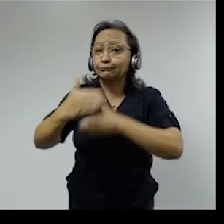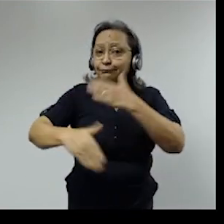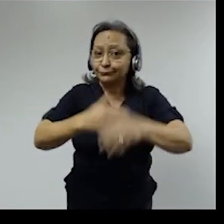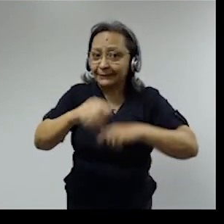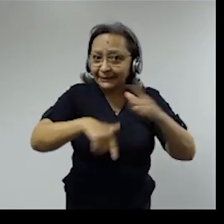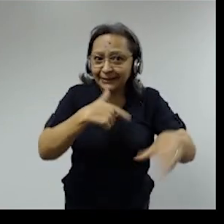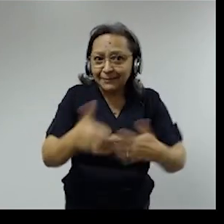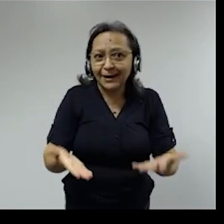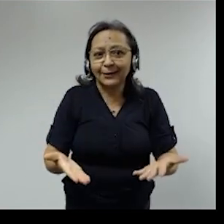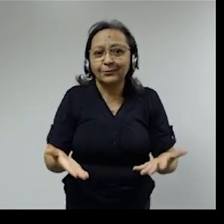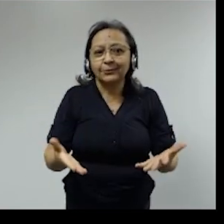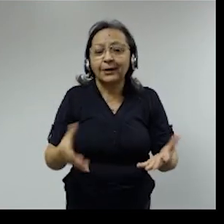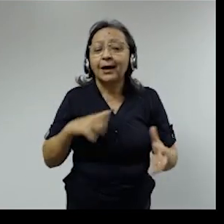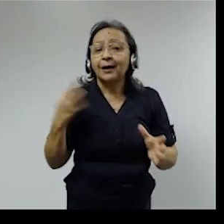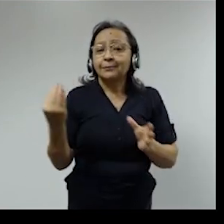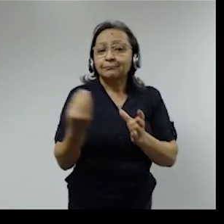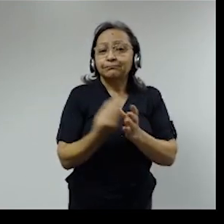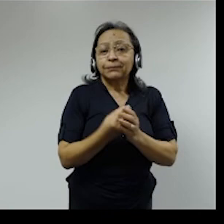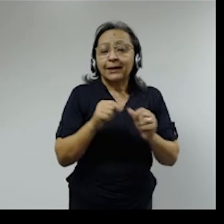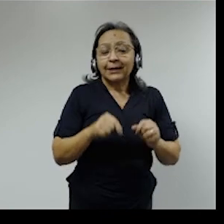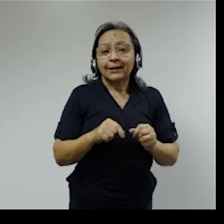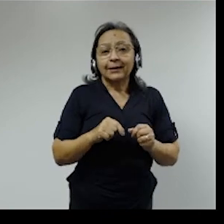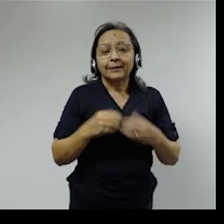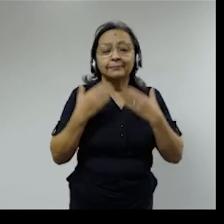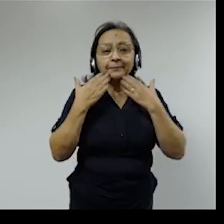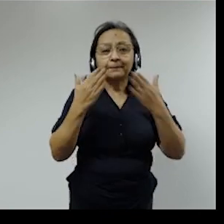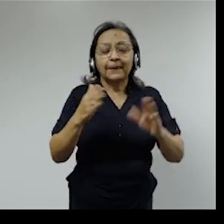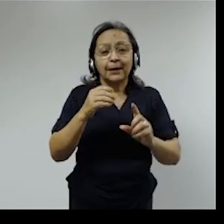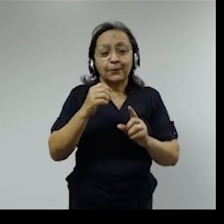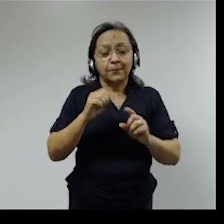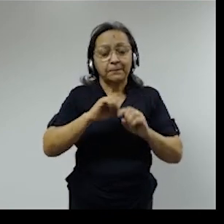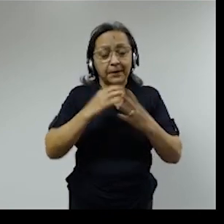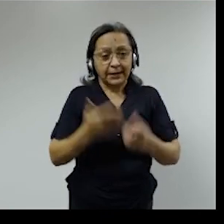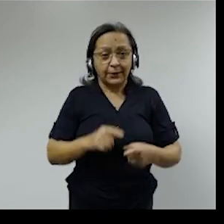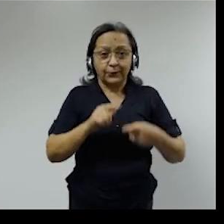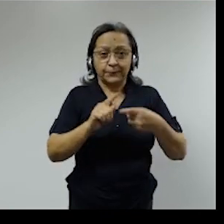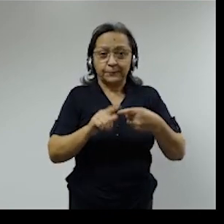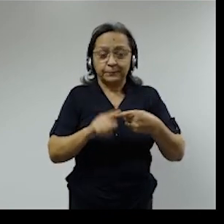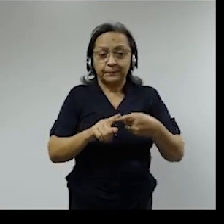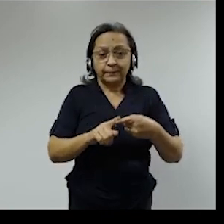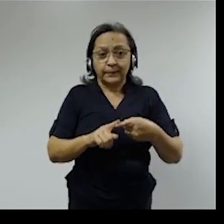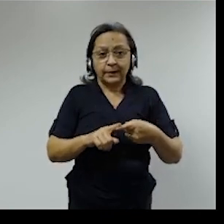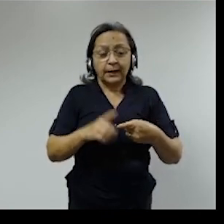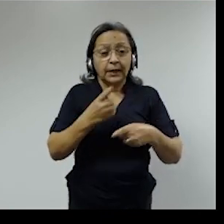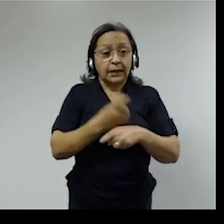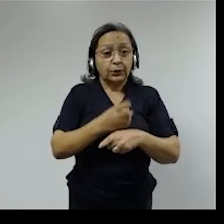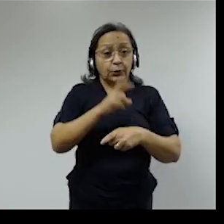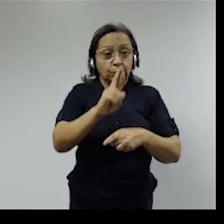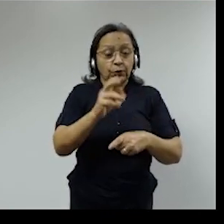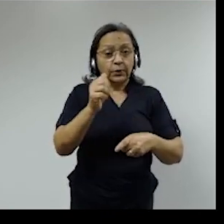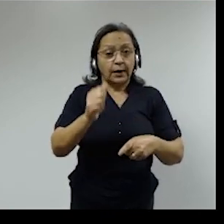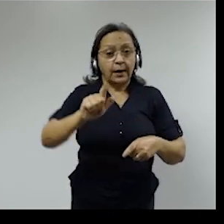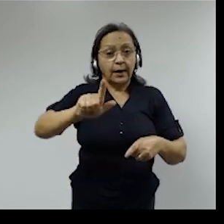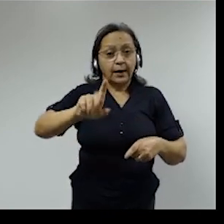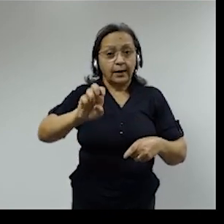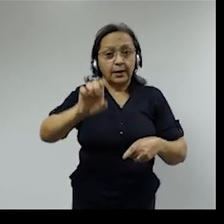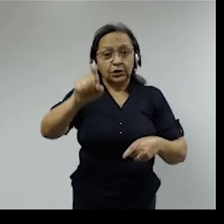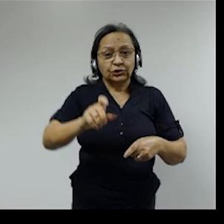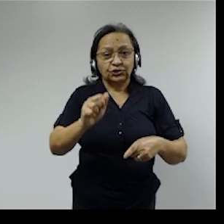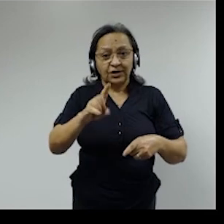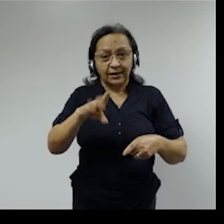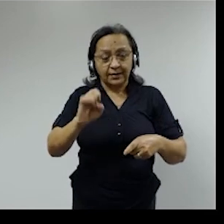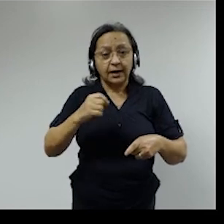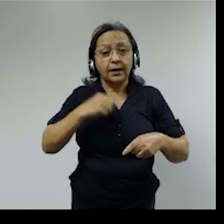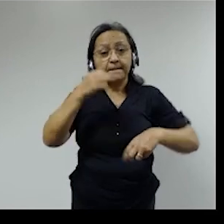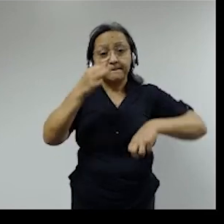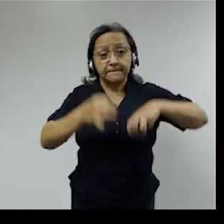trabalho. Compõem o presente painel os seguintes palestrantes: Dr. Alexandre Agra Belmonte,